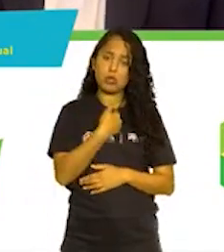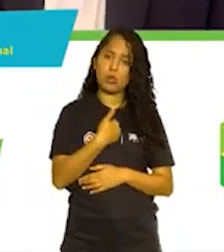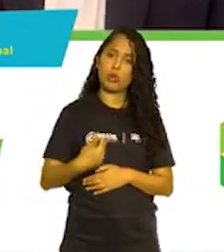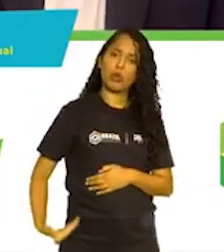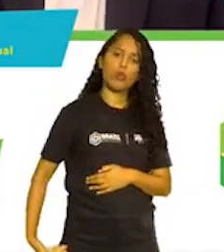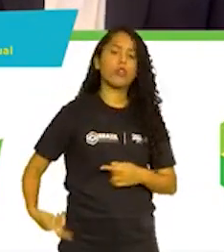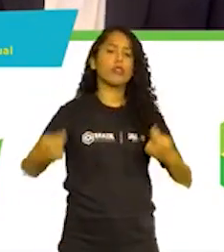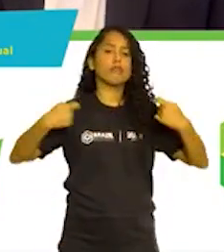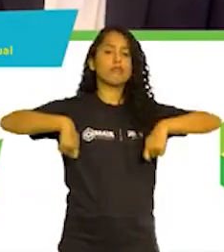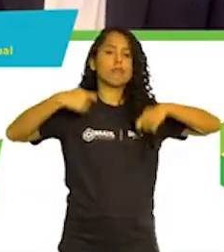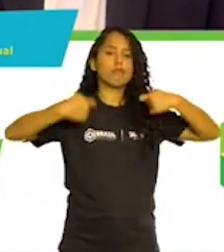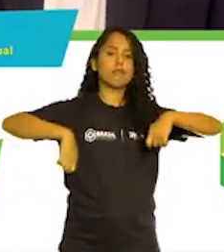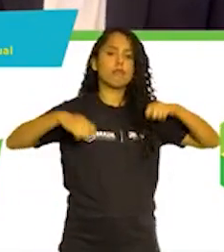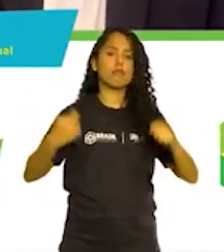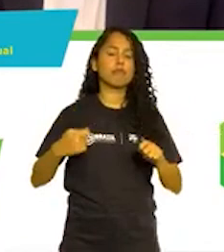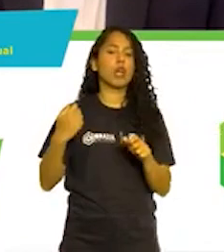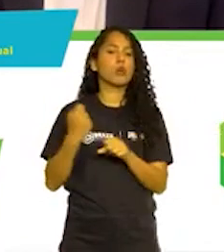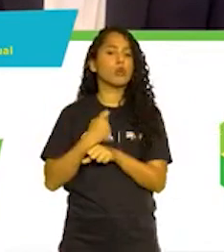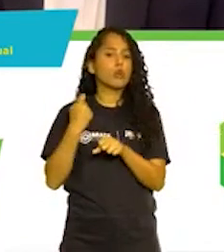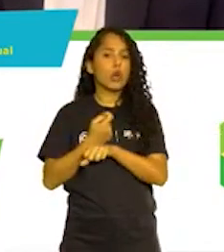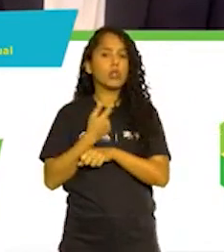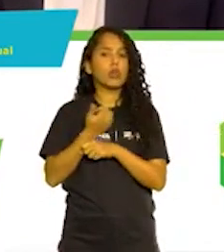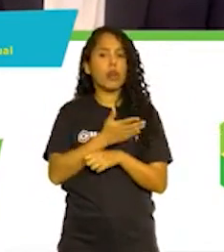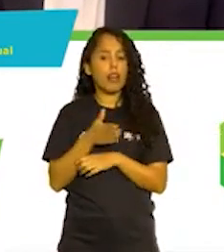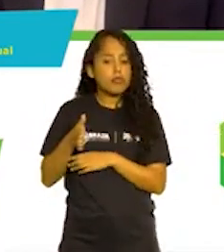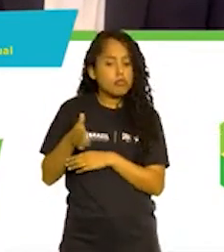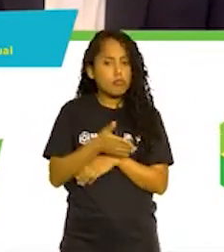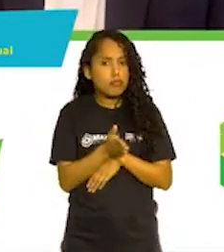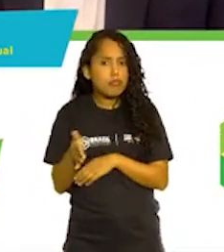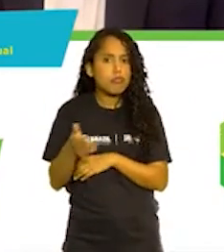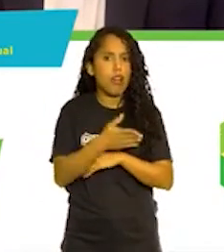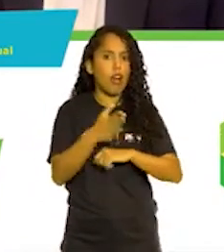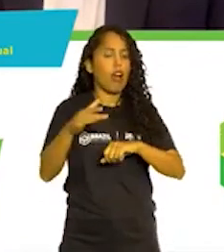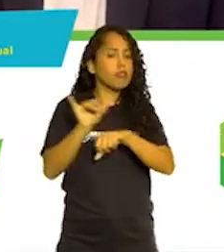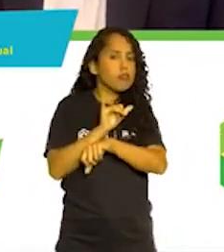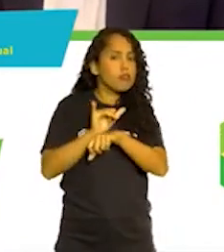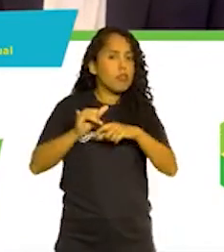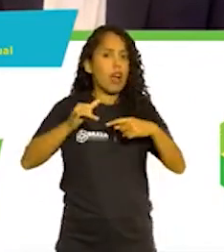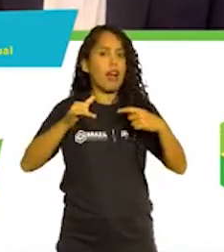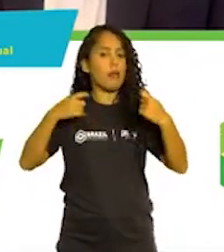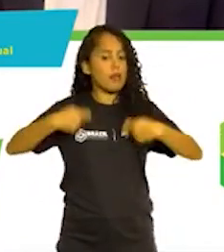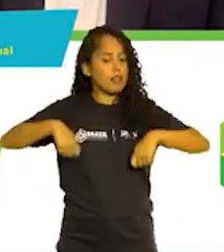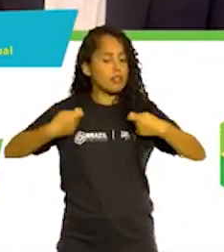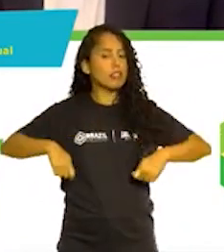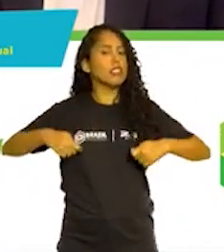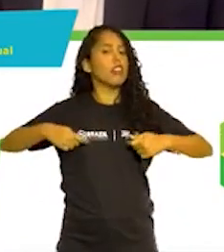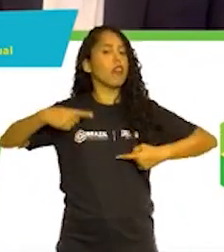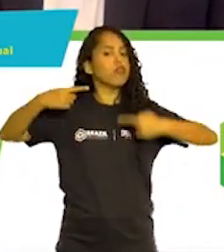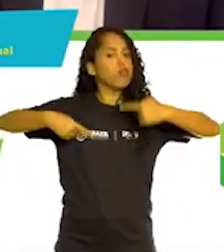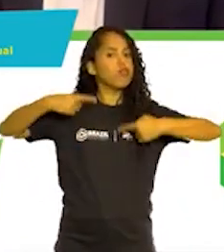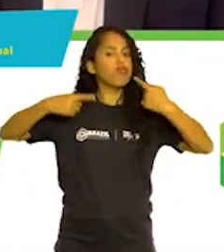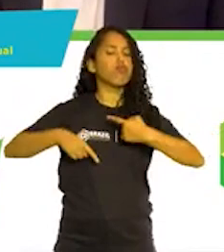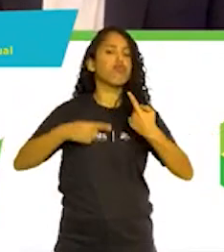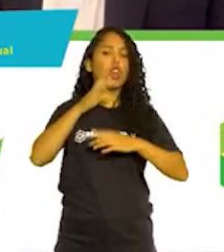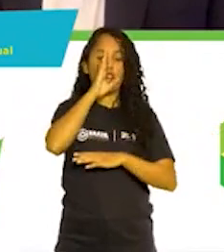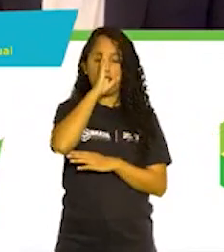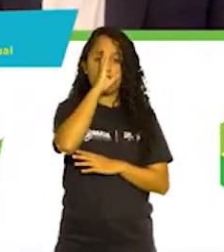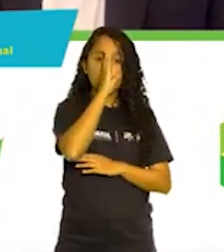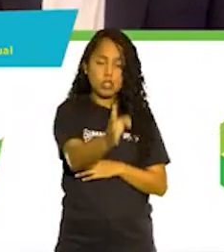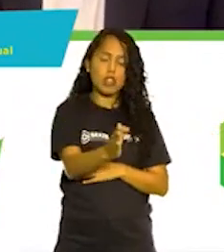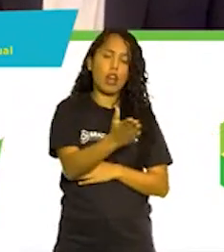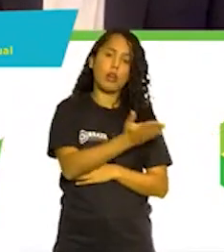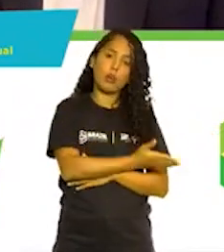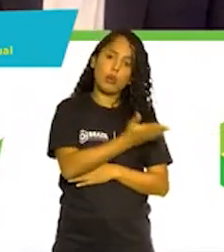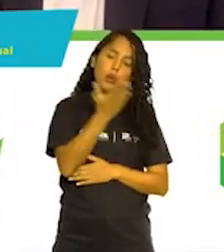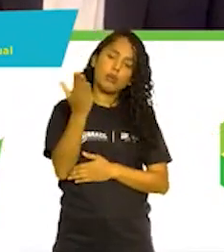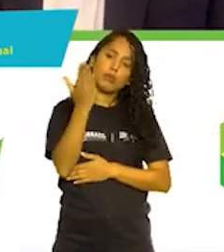absolutamente necessário construir esses atalhos, essas vias de diálogo direto com os